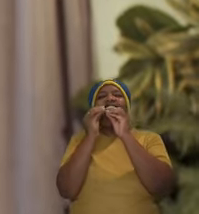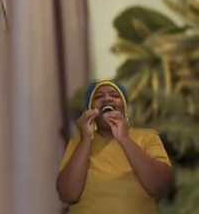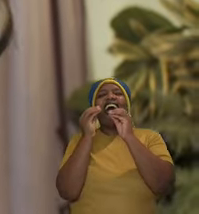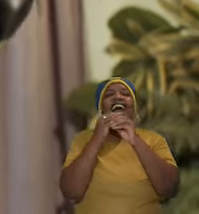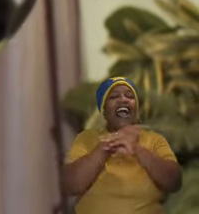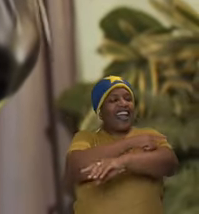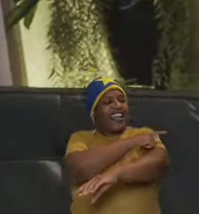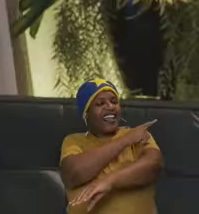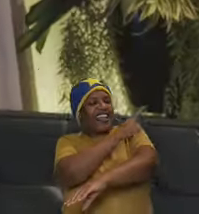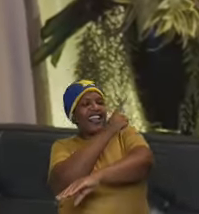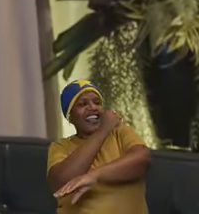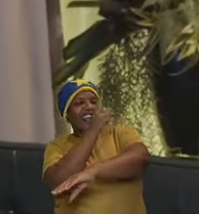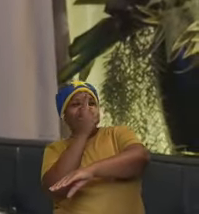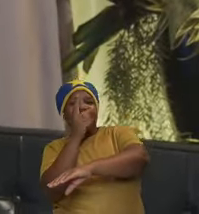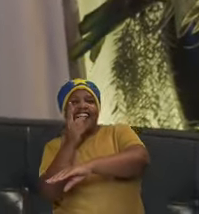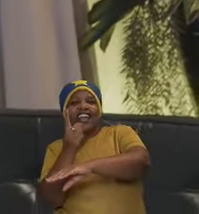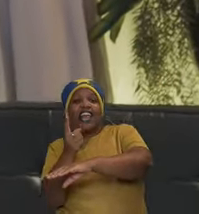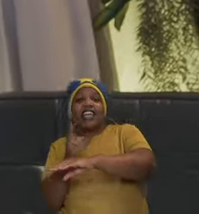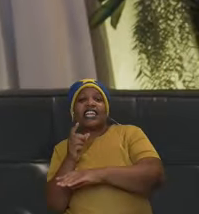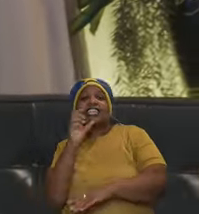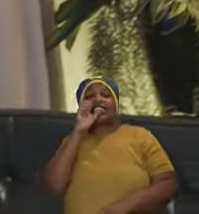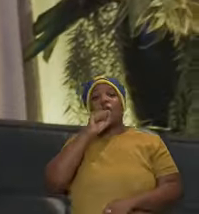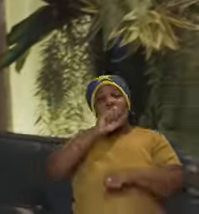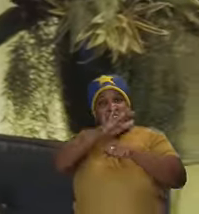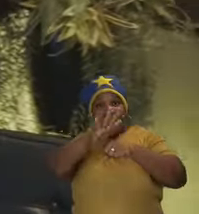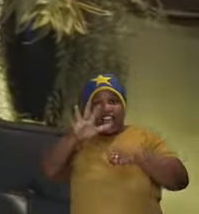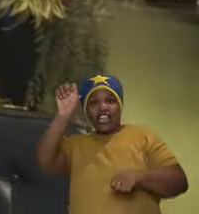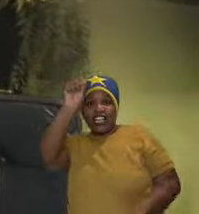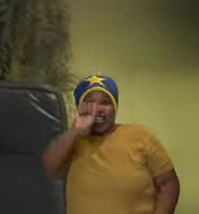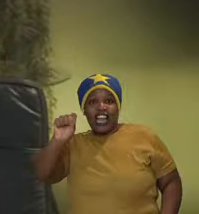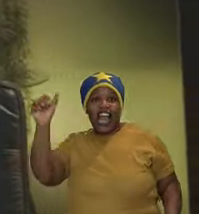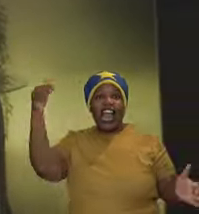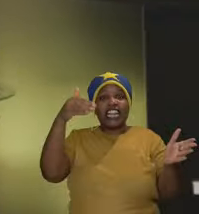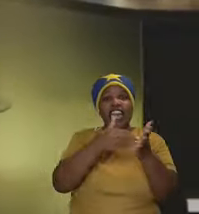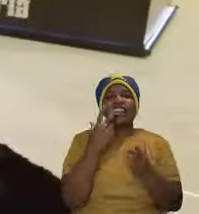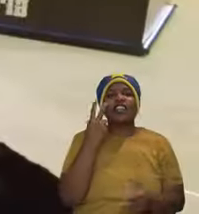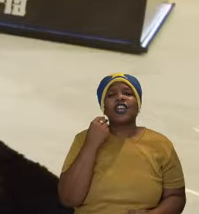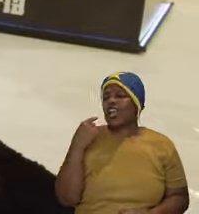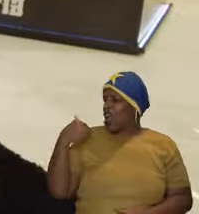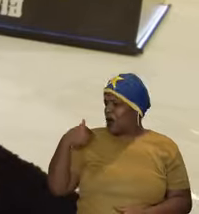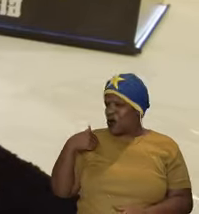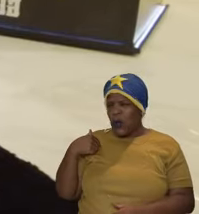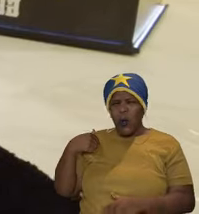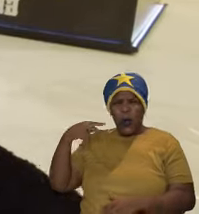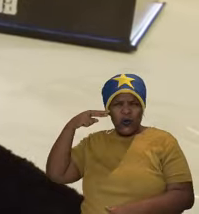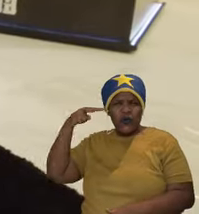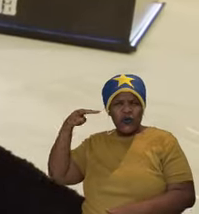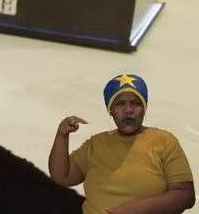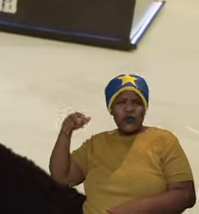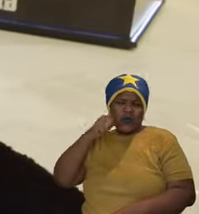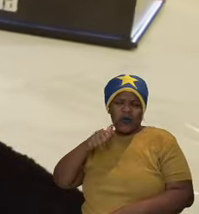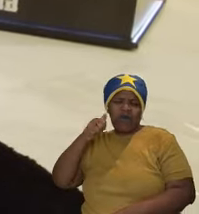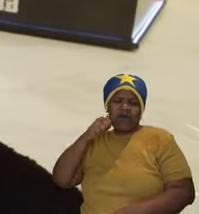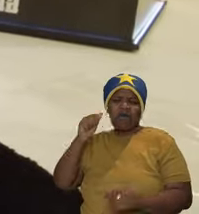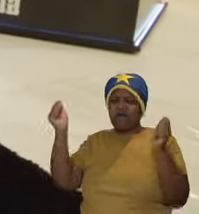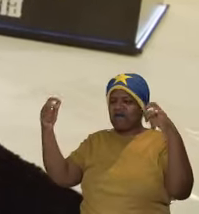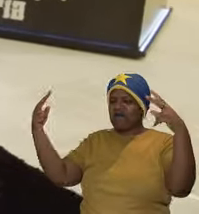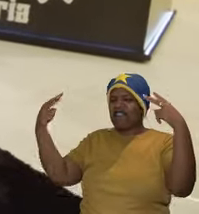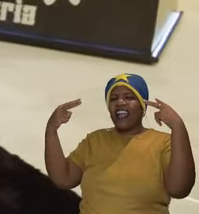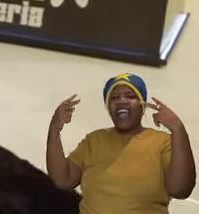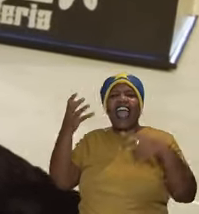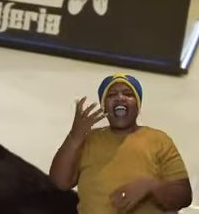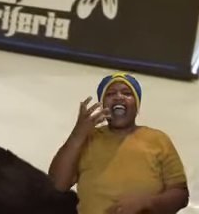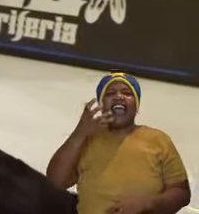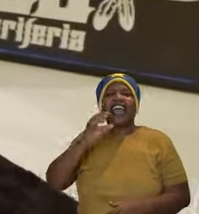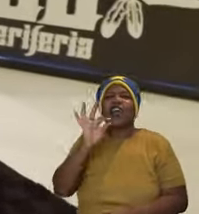Eu quero é dar de cima e que se... Enquanto eu tô com ela, você pode me olhar. Hoje ela quer voar, a